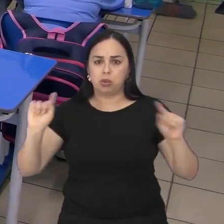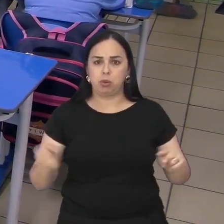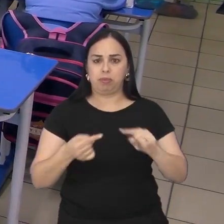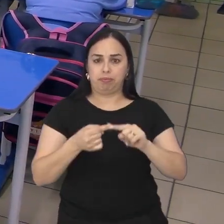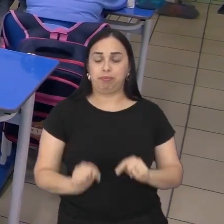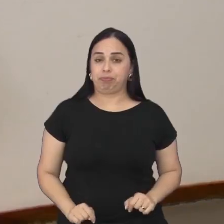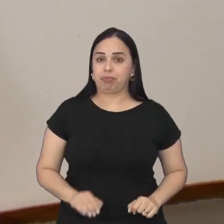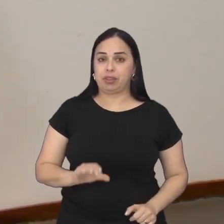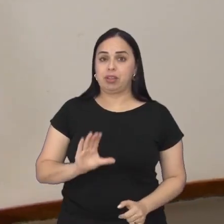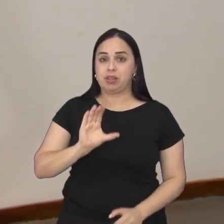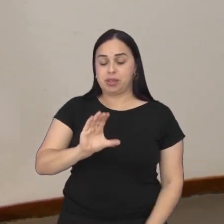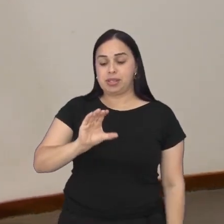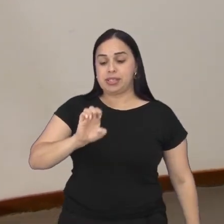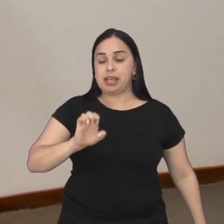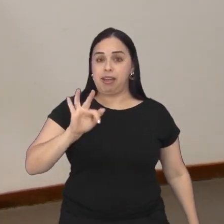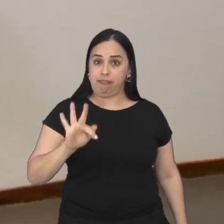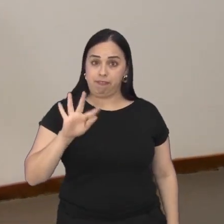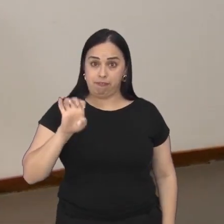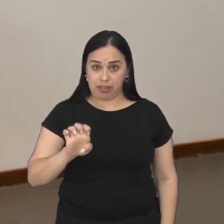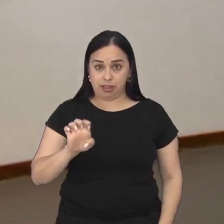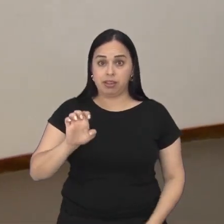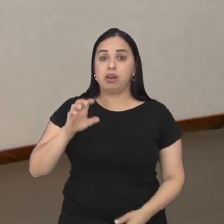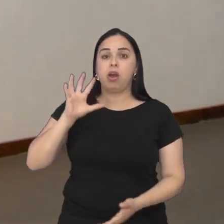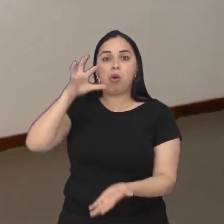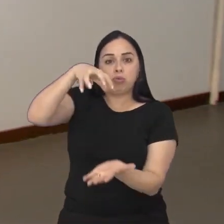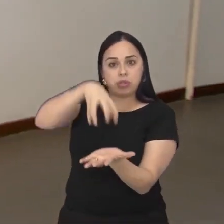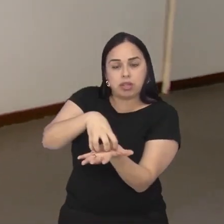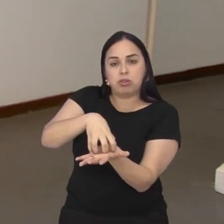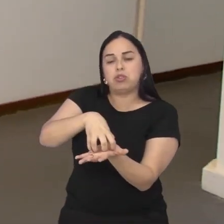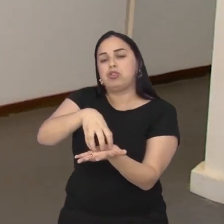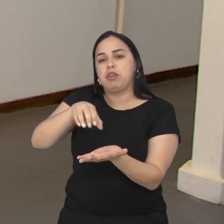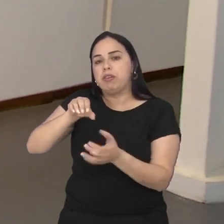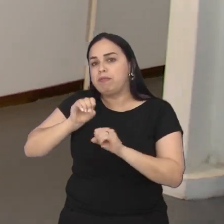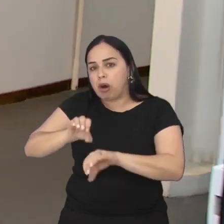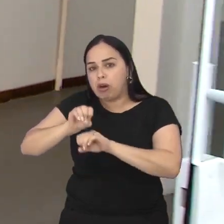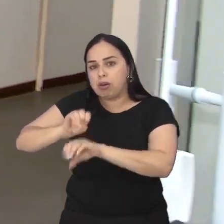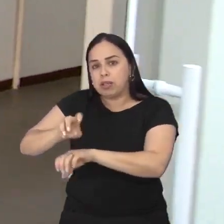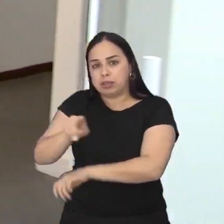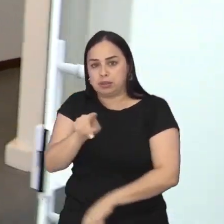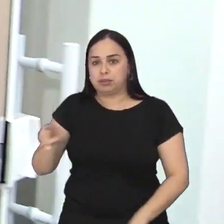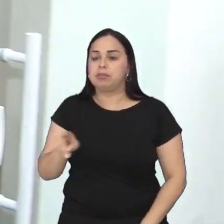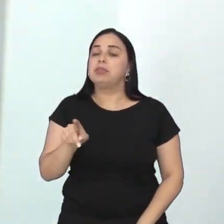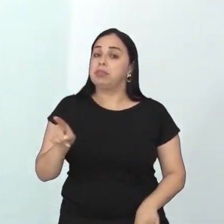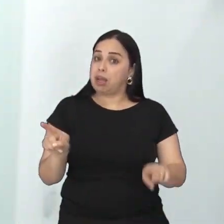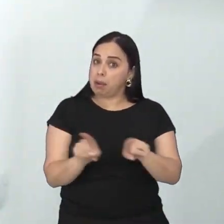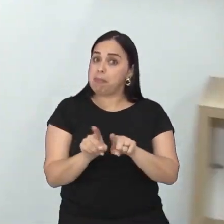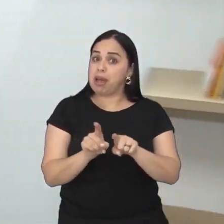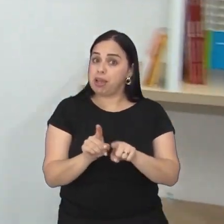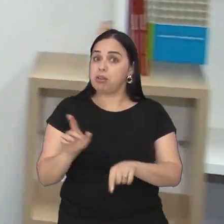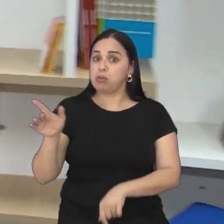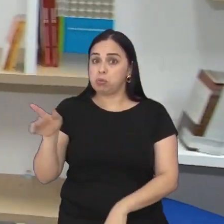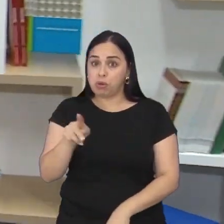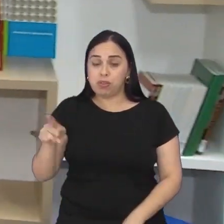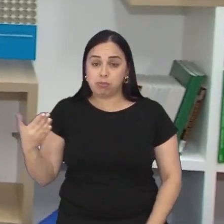da profissão. O CEF, o Centro de Formação do Educador, também faz parte desse universo. Aqui os professores